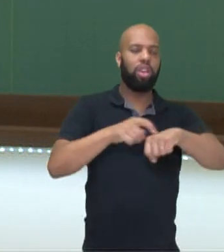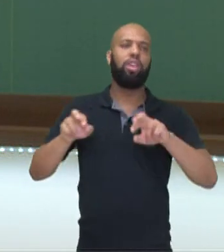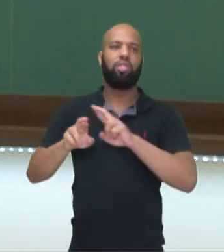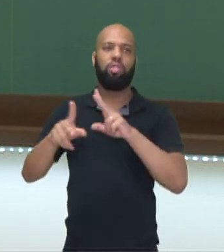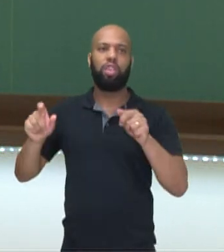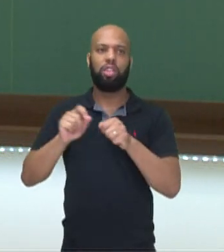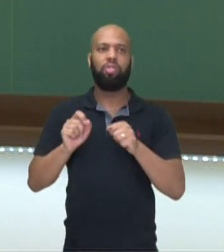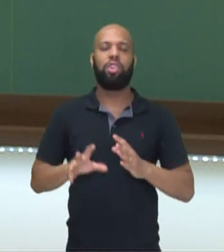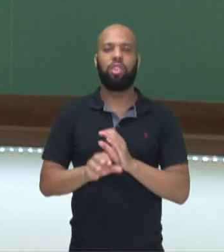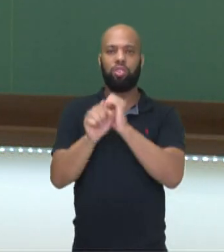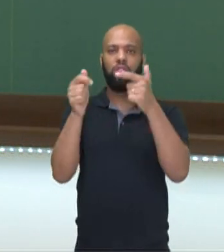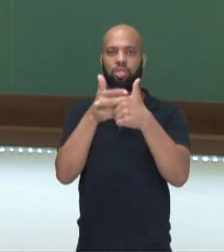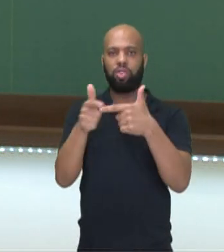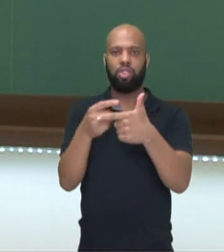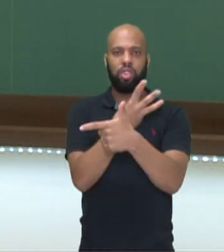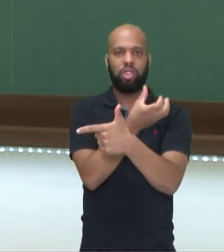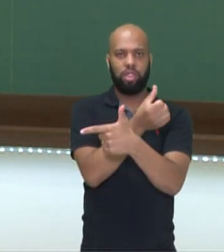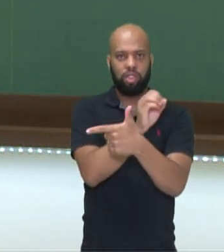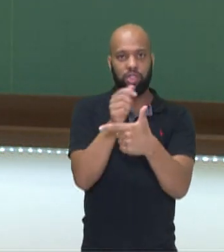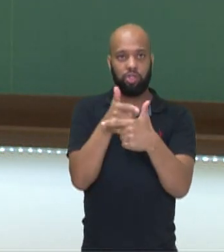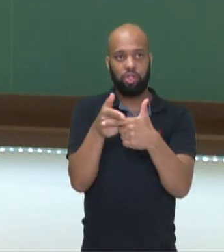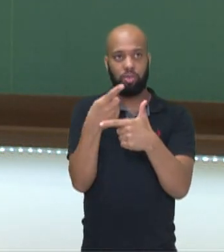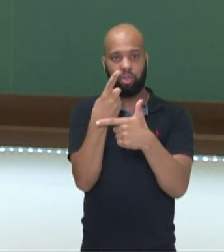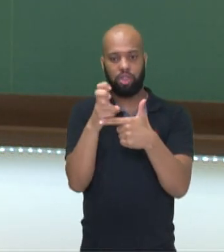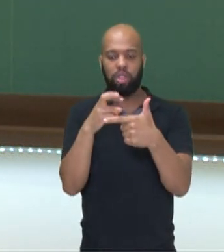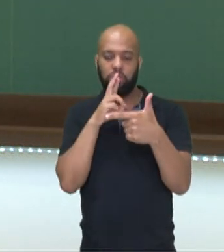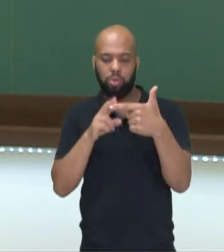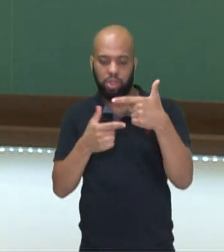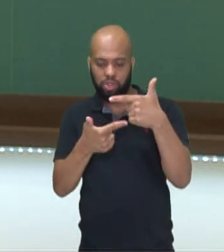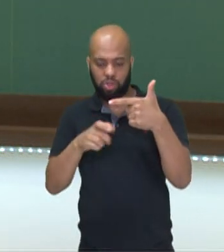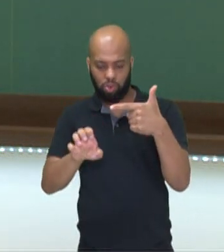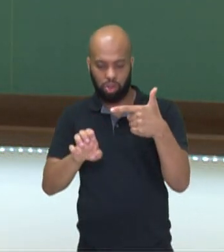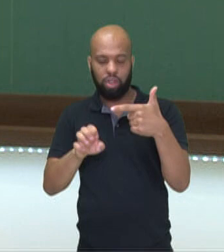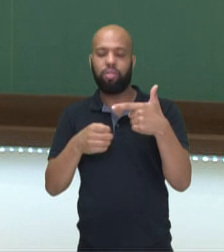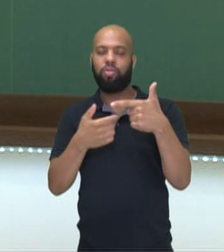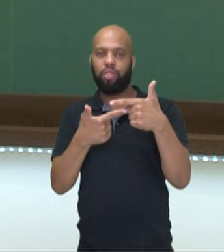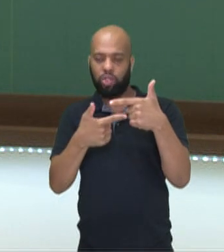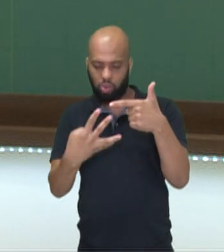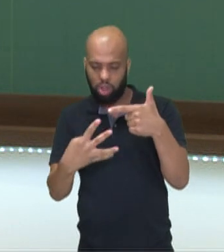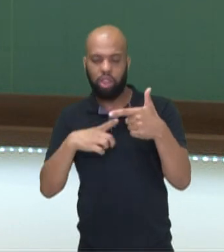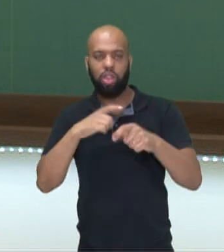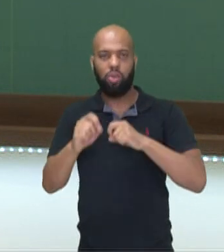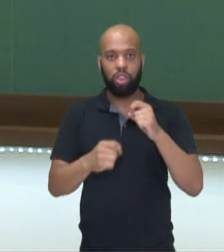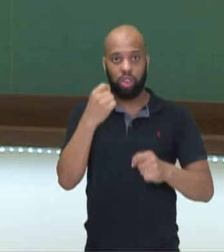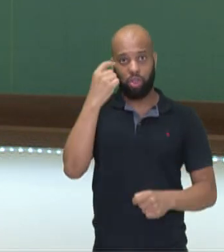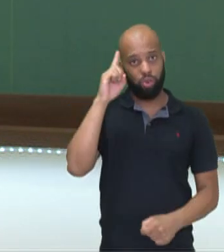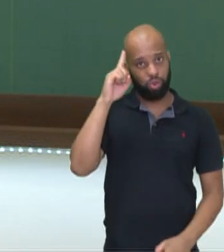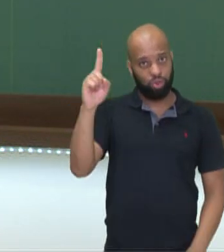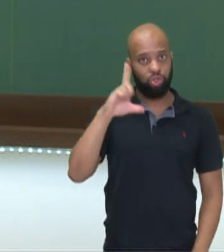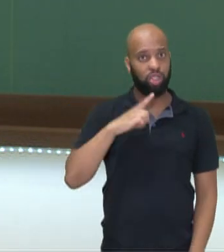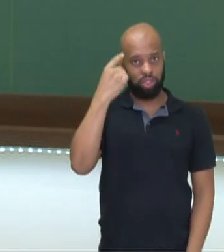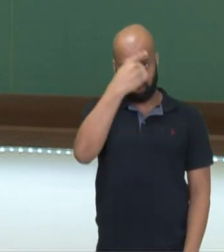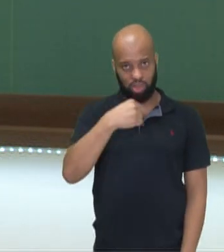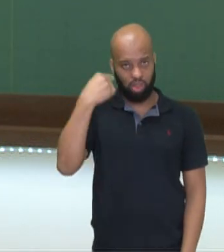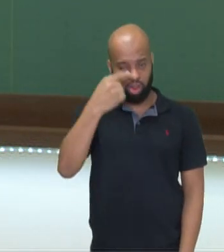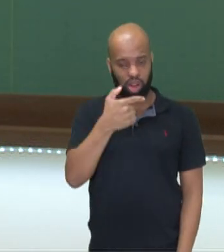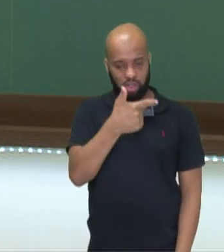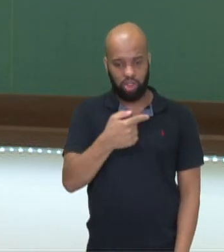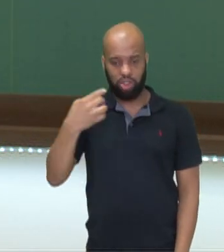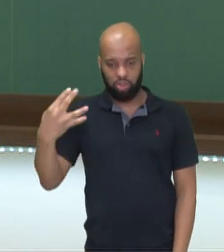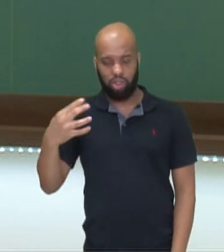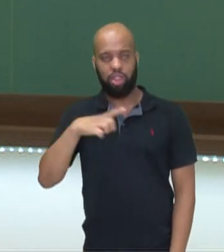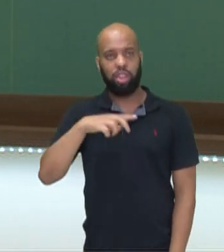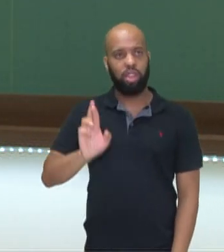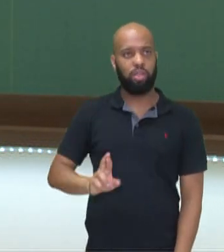faz a conta de dividir. Lembrem que fuso horário tem a ver com as horas. Né? O nosso dia tem 24 horas, aqui na